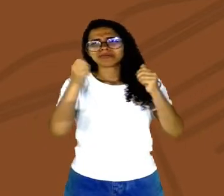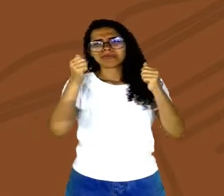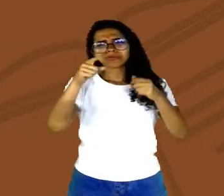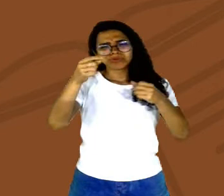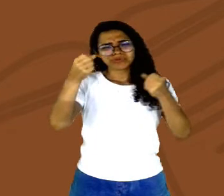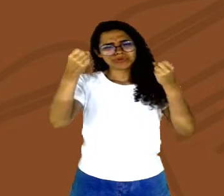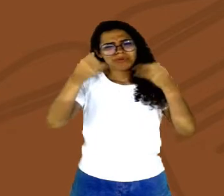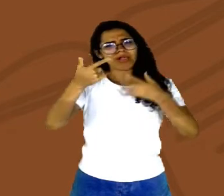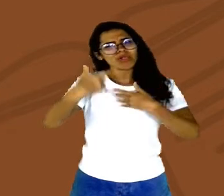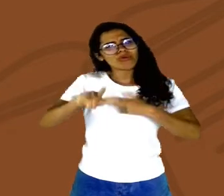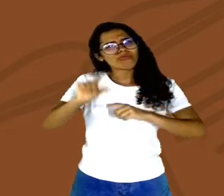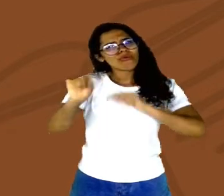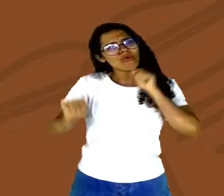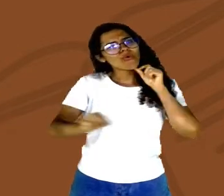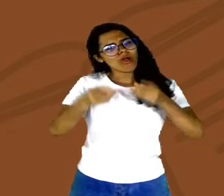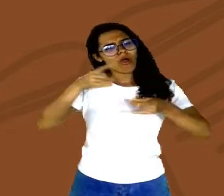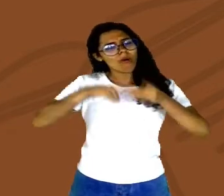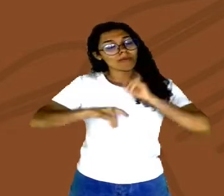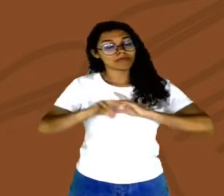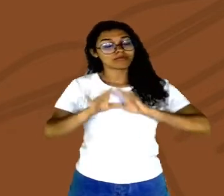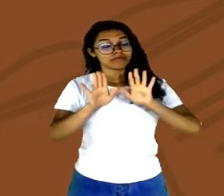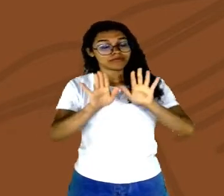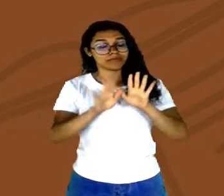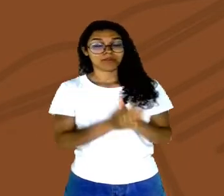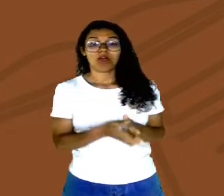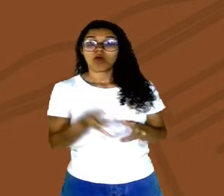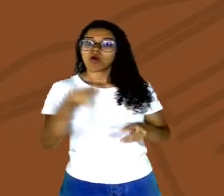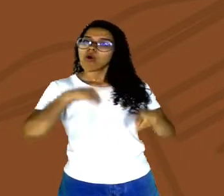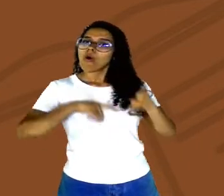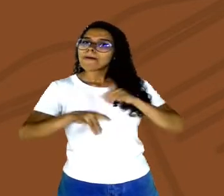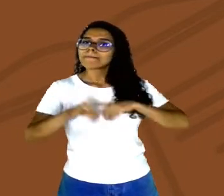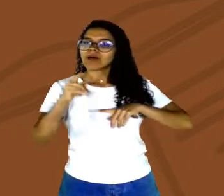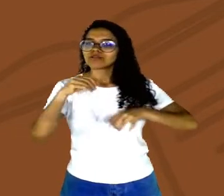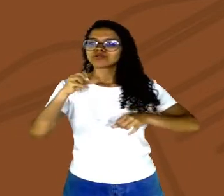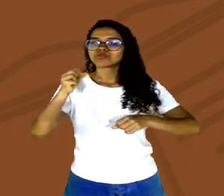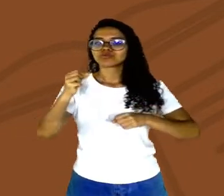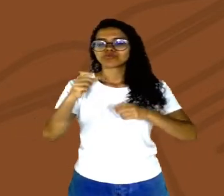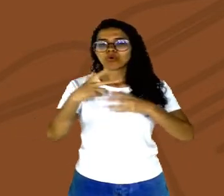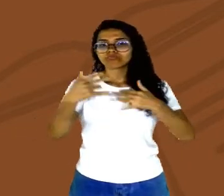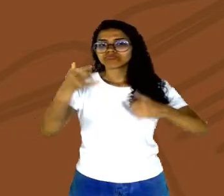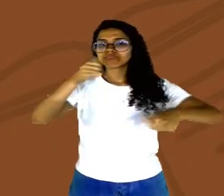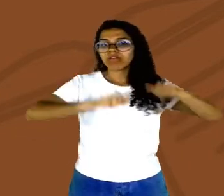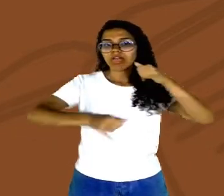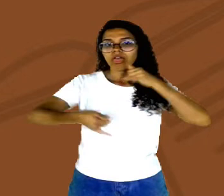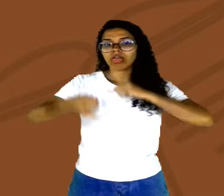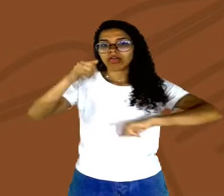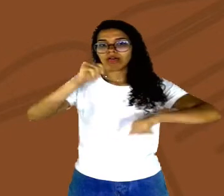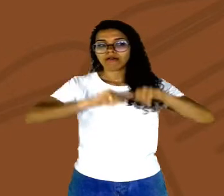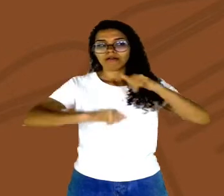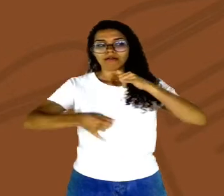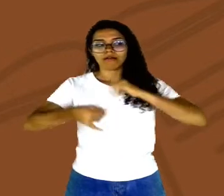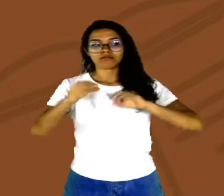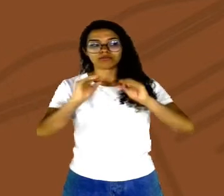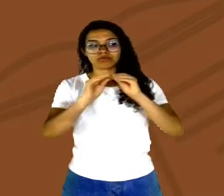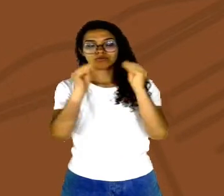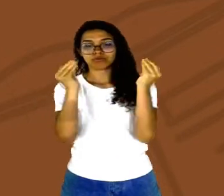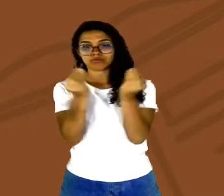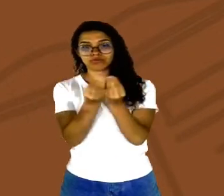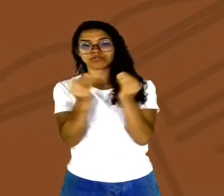hormônios? Repito. Hormônios são substâncias químicas que viajam pelo